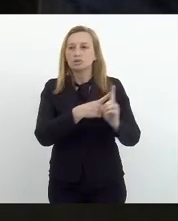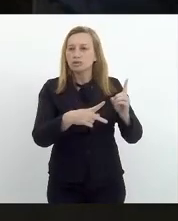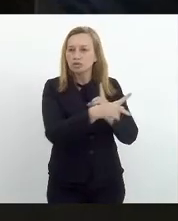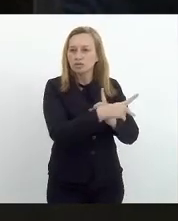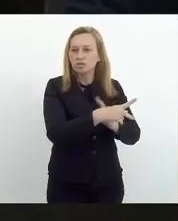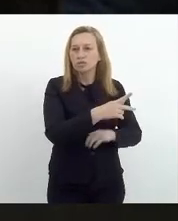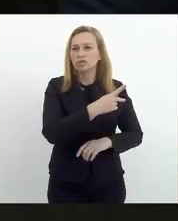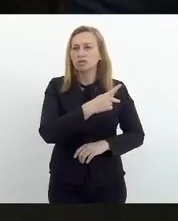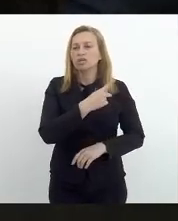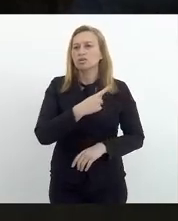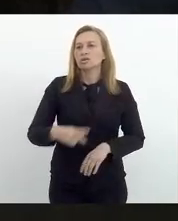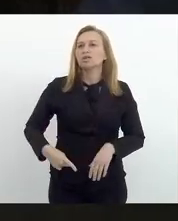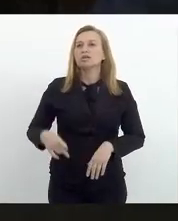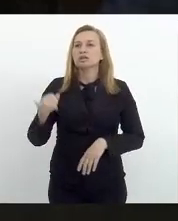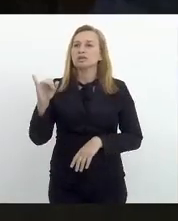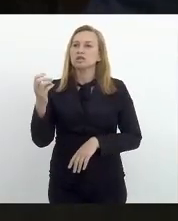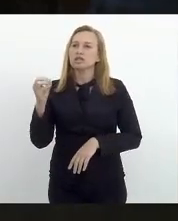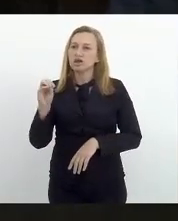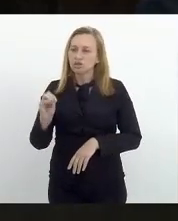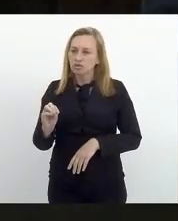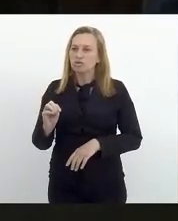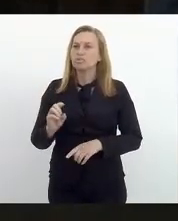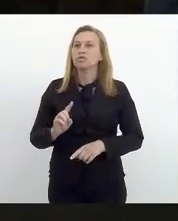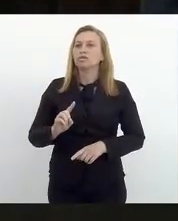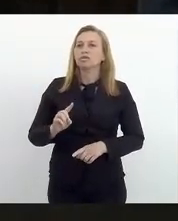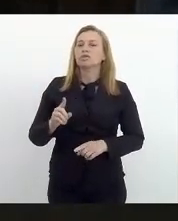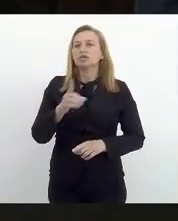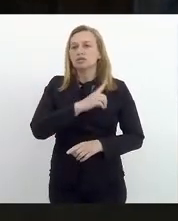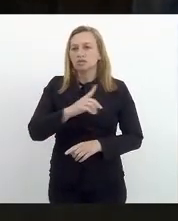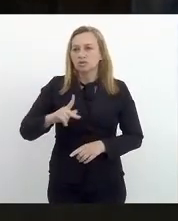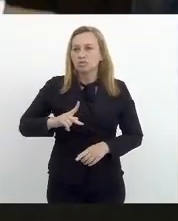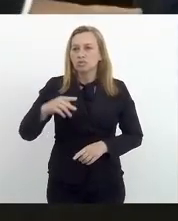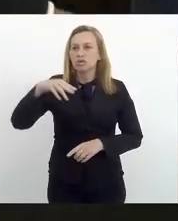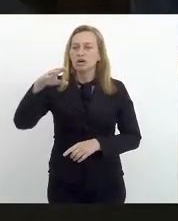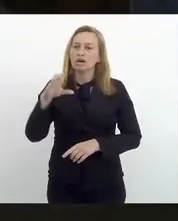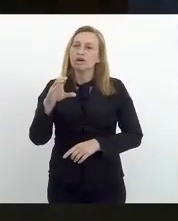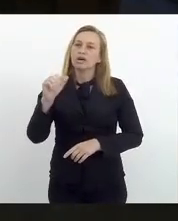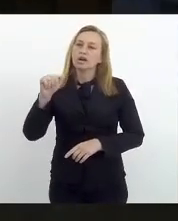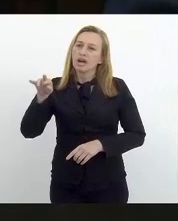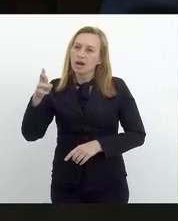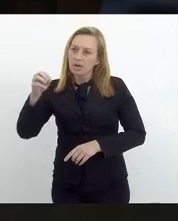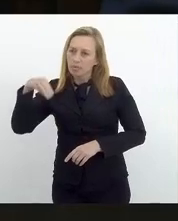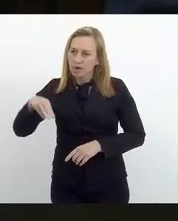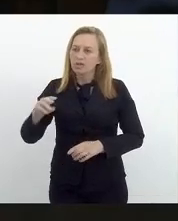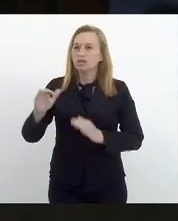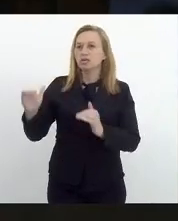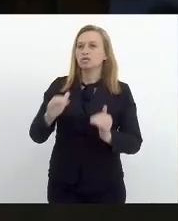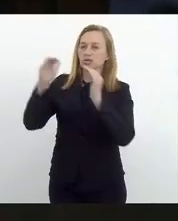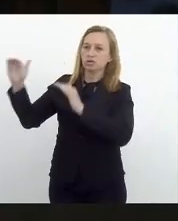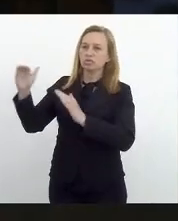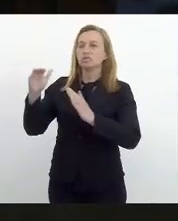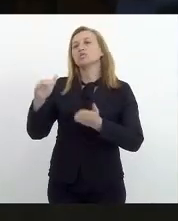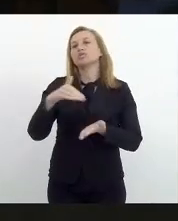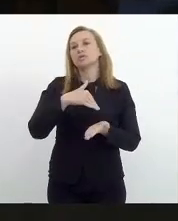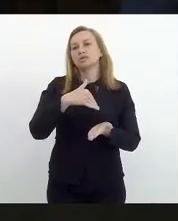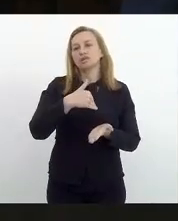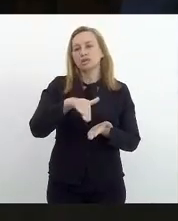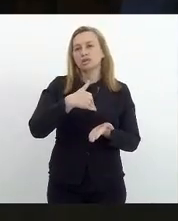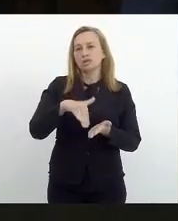previdência Sergio Adriano defensora pública Carmen subsecretário de planejamento